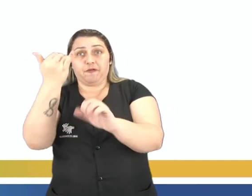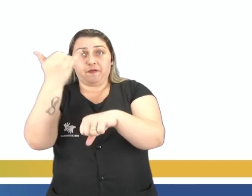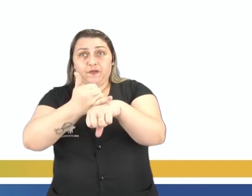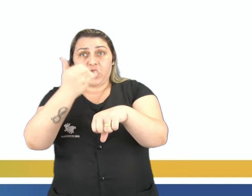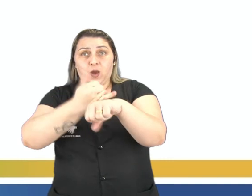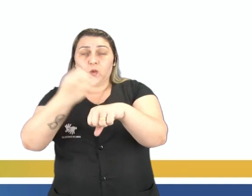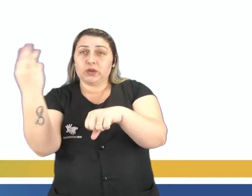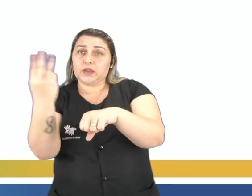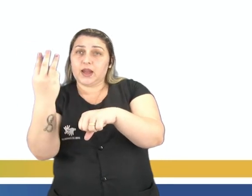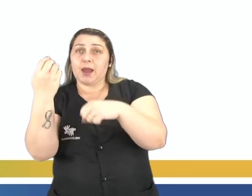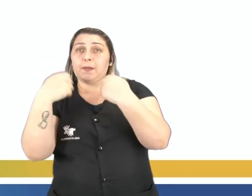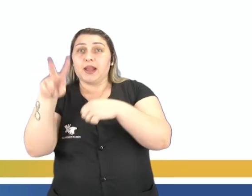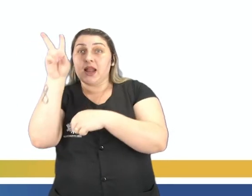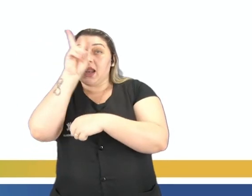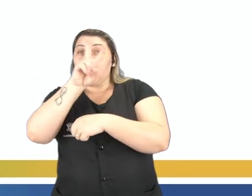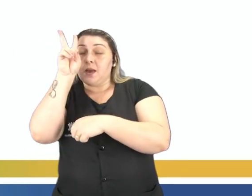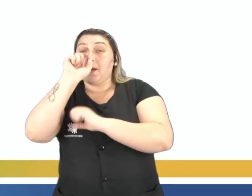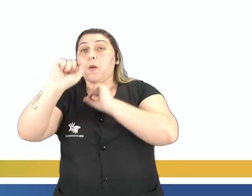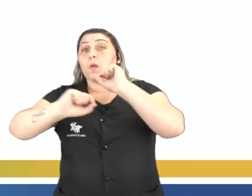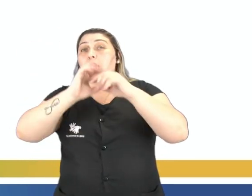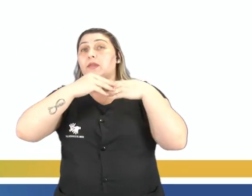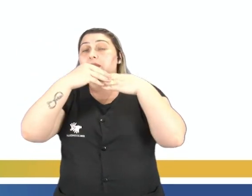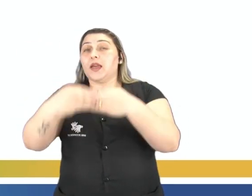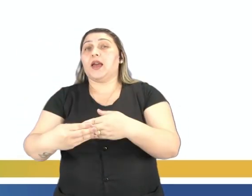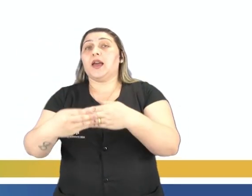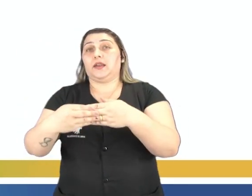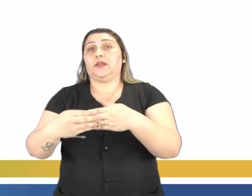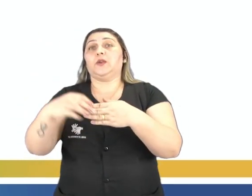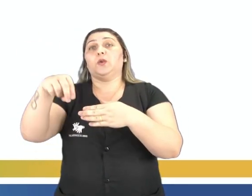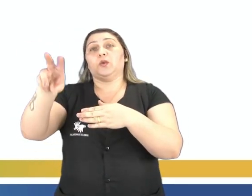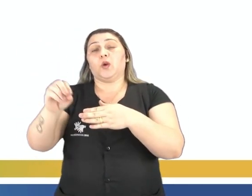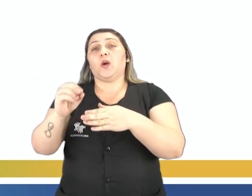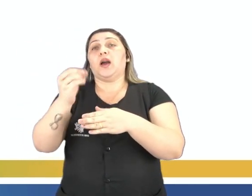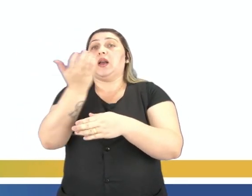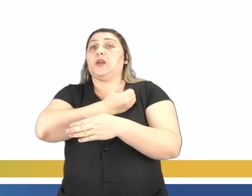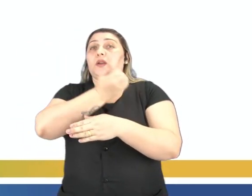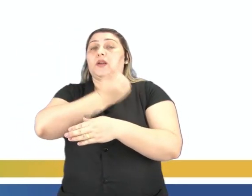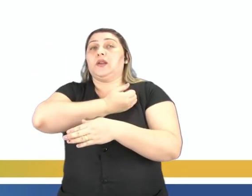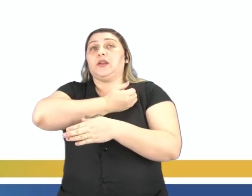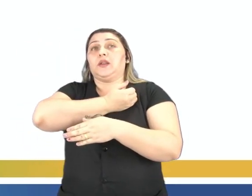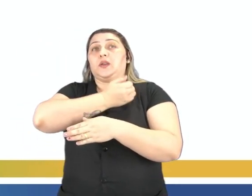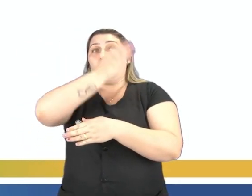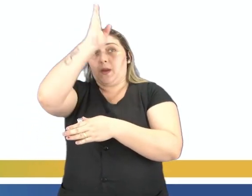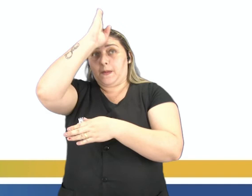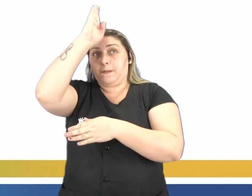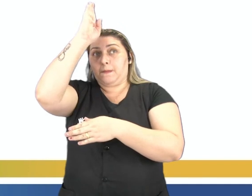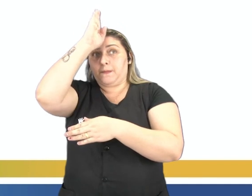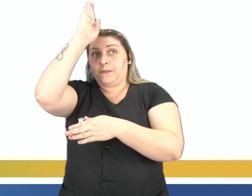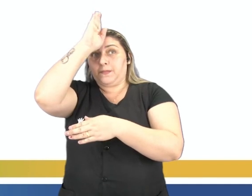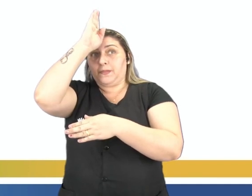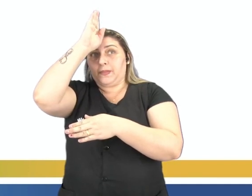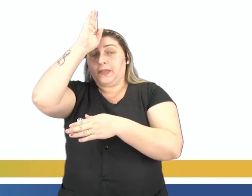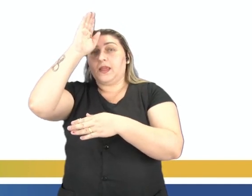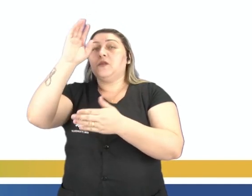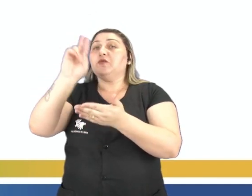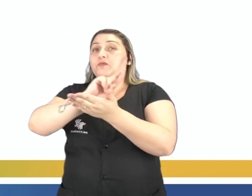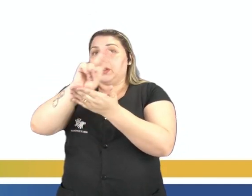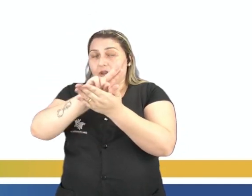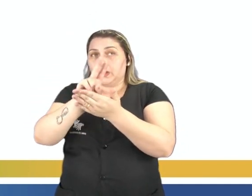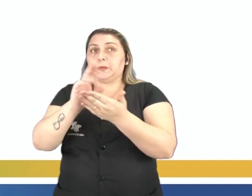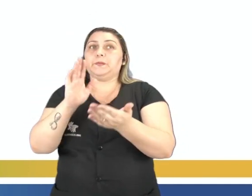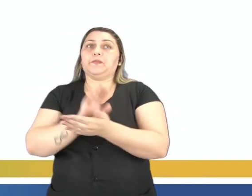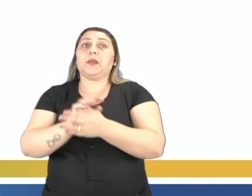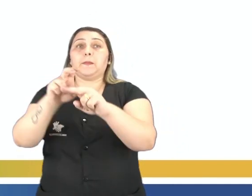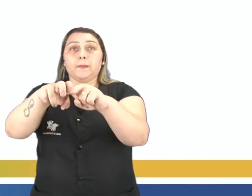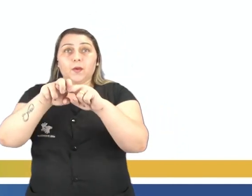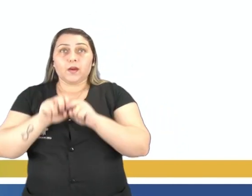gente precisa relembrar o quê? Que quando ele traz o NOx em algarismo romano, esse elemento químico tem um NOx variável.